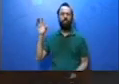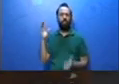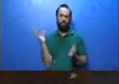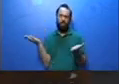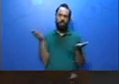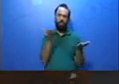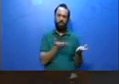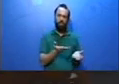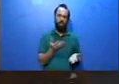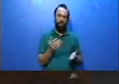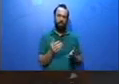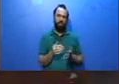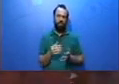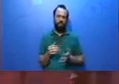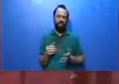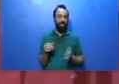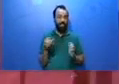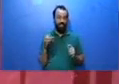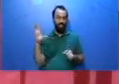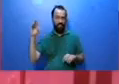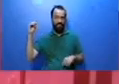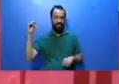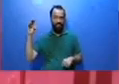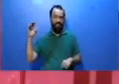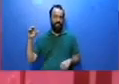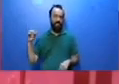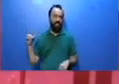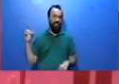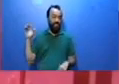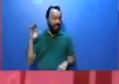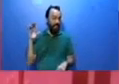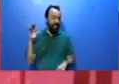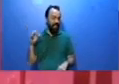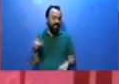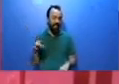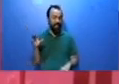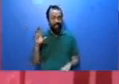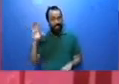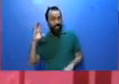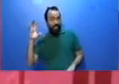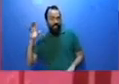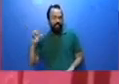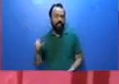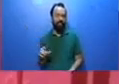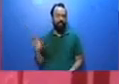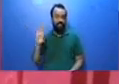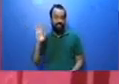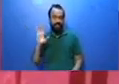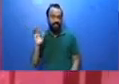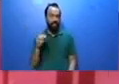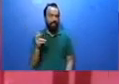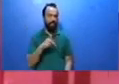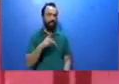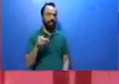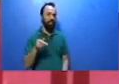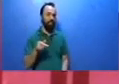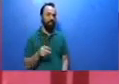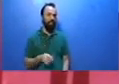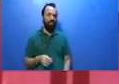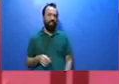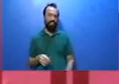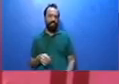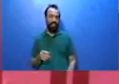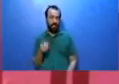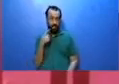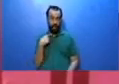Clarinha! Clarinha! Oi, ai, eu acho que eu ouvi me chamar. Clarinha! Oi, professora! E aí, Clarinha? Ai, eu